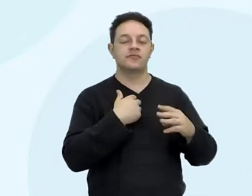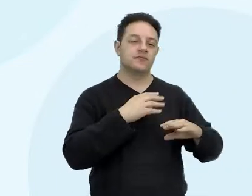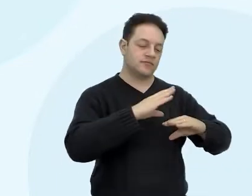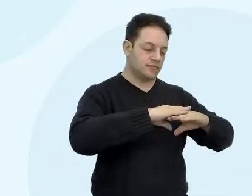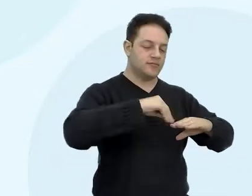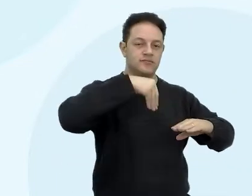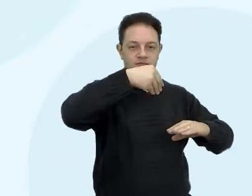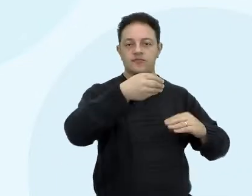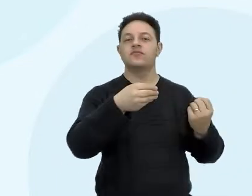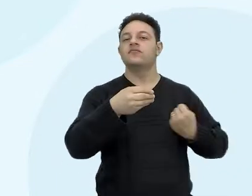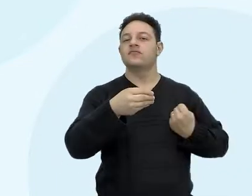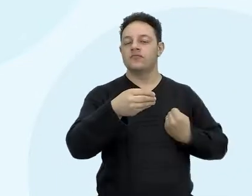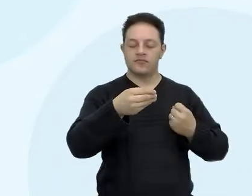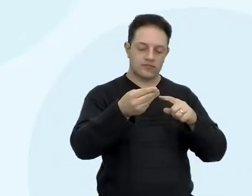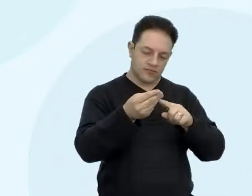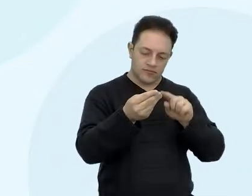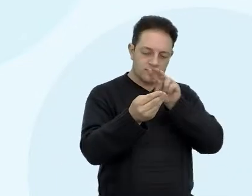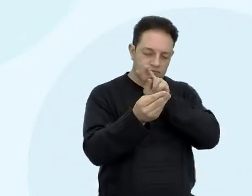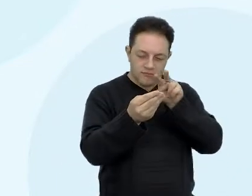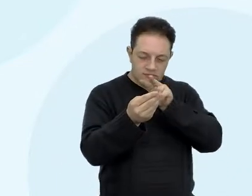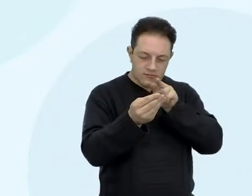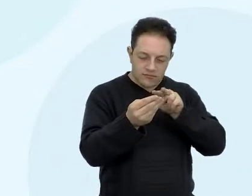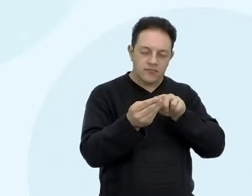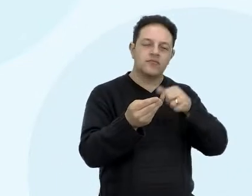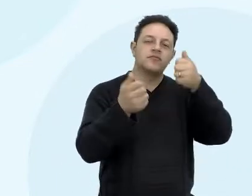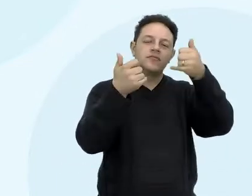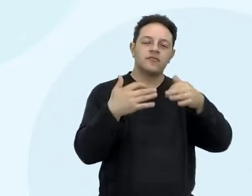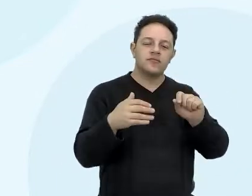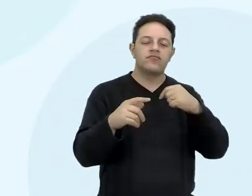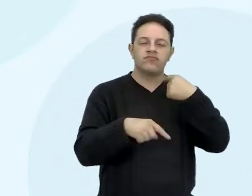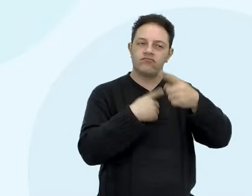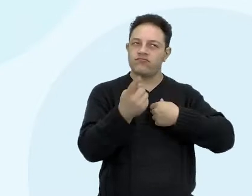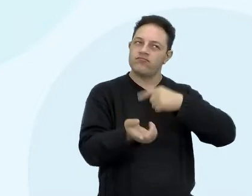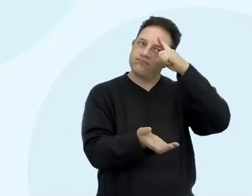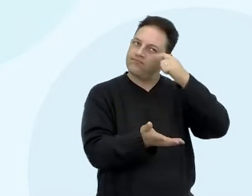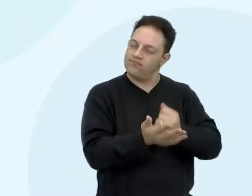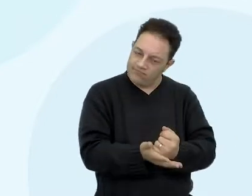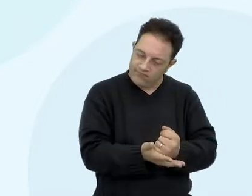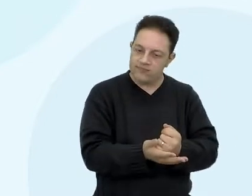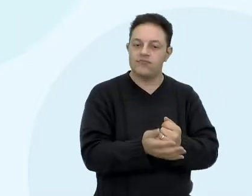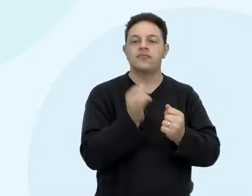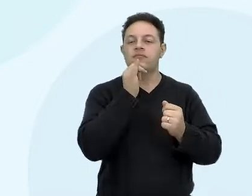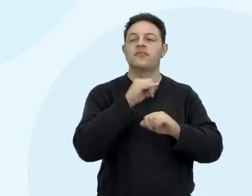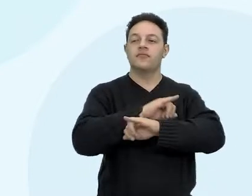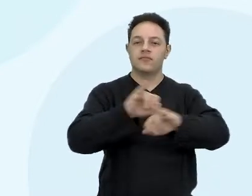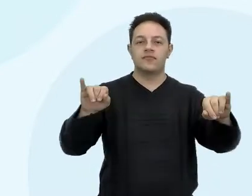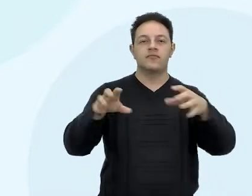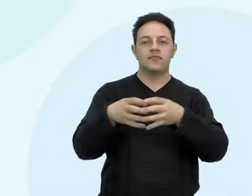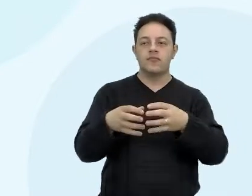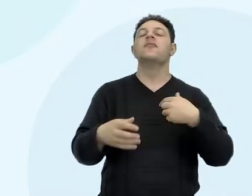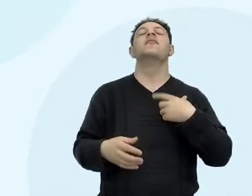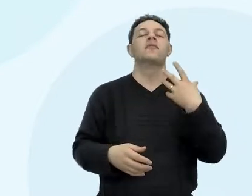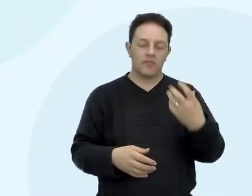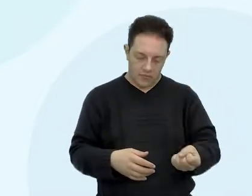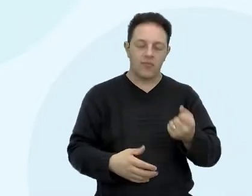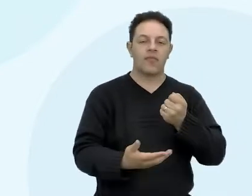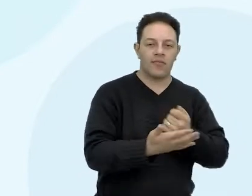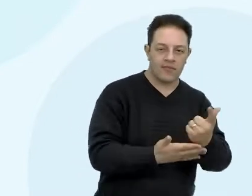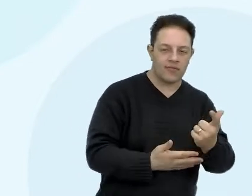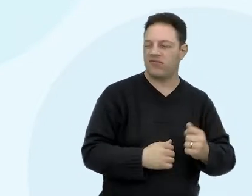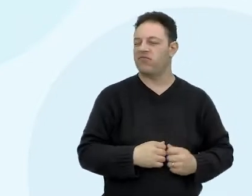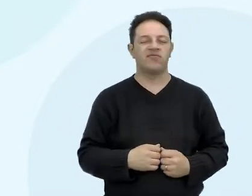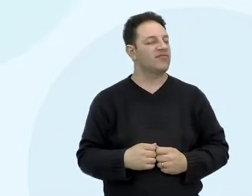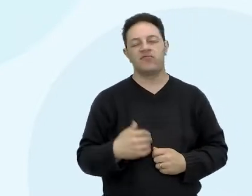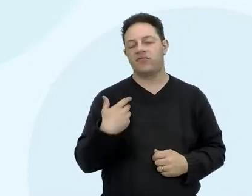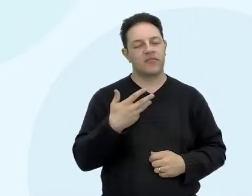número de carta, analisa o texto da carta e toma a decisão, anunciando ao grupo se ele vai ou não